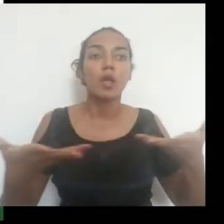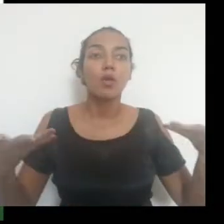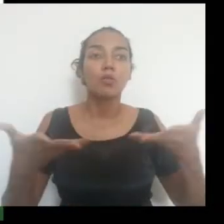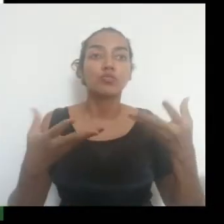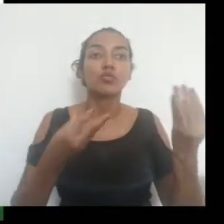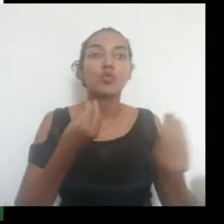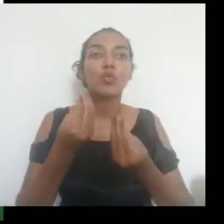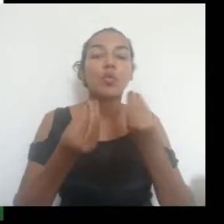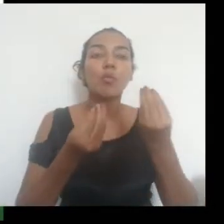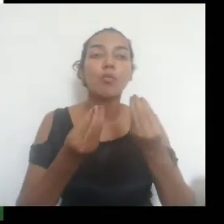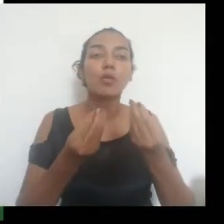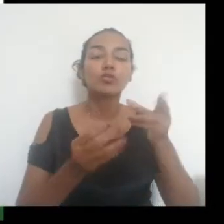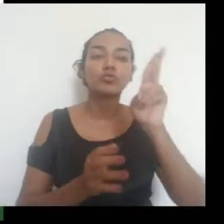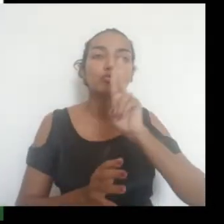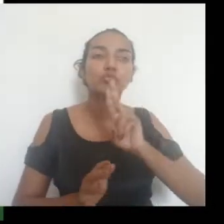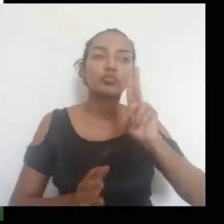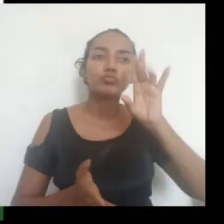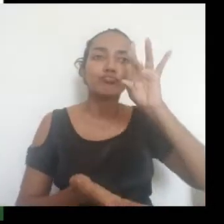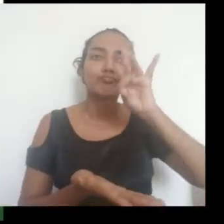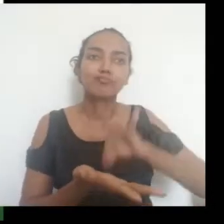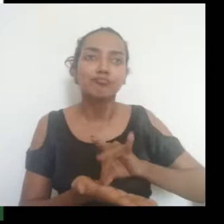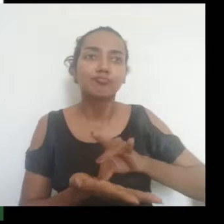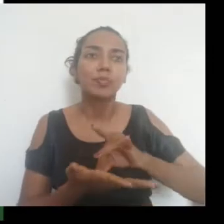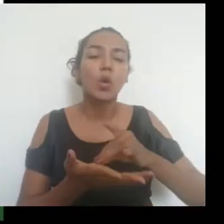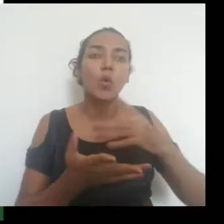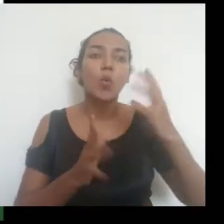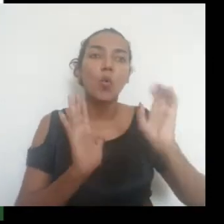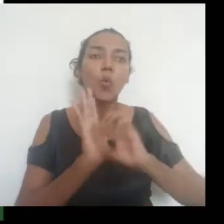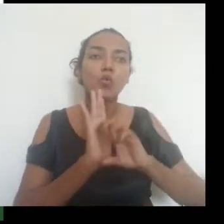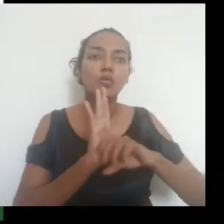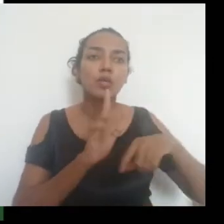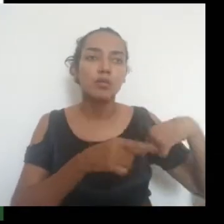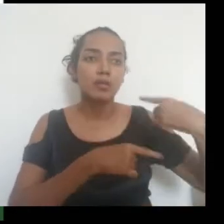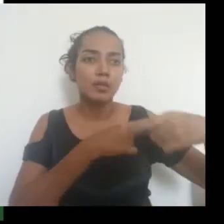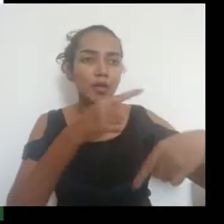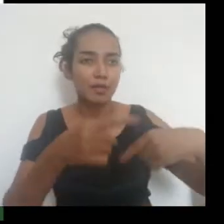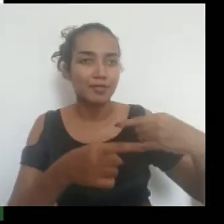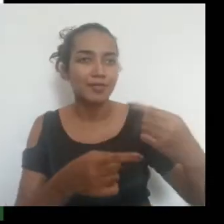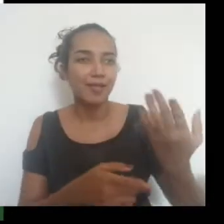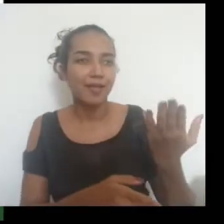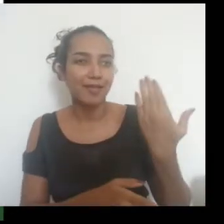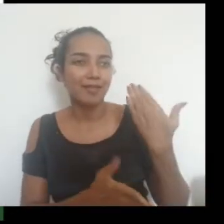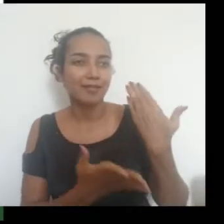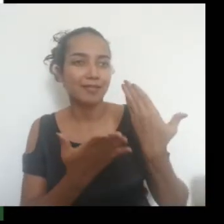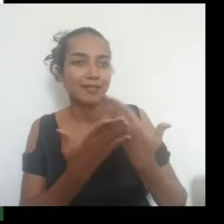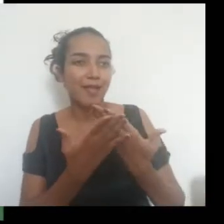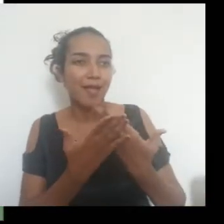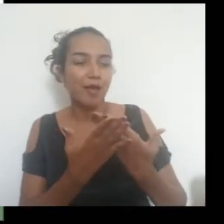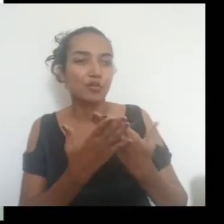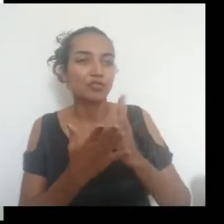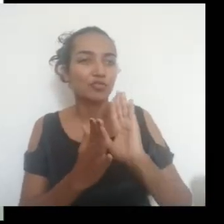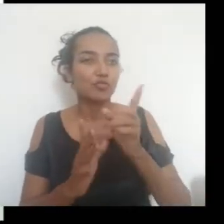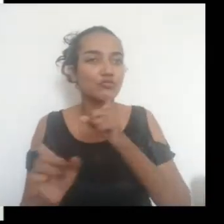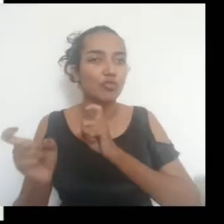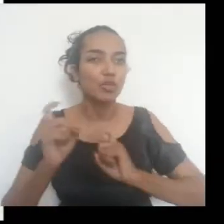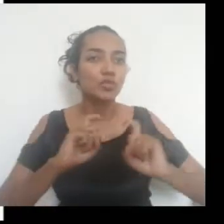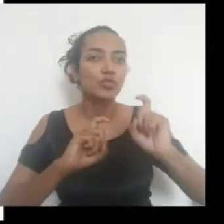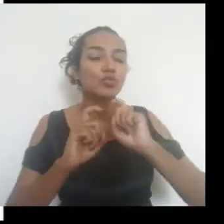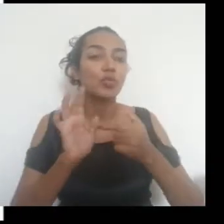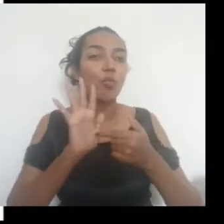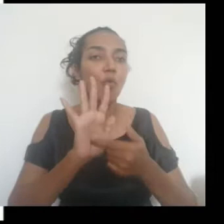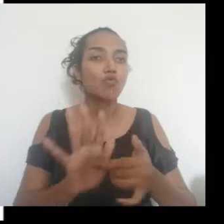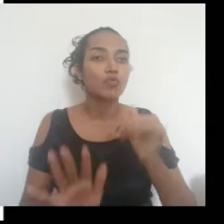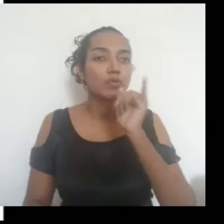gente implementa o conceito de herança. Um conceito que nós discutimos na aula anterior, inclusive utilizando um